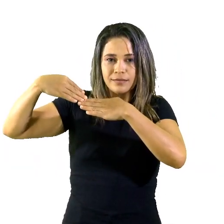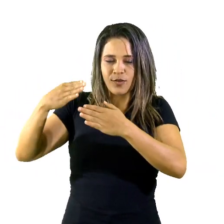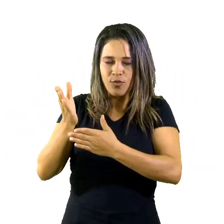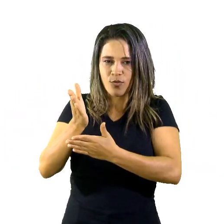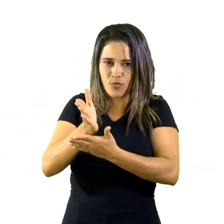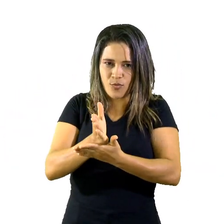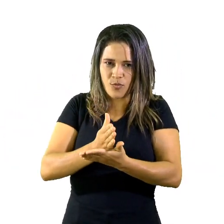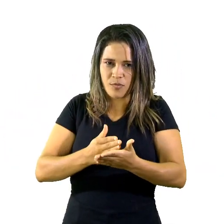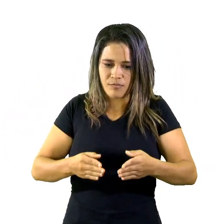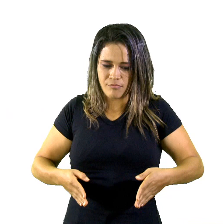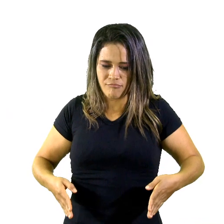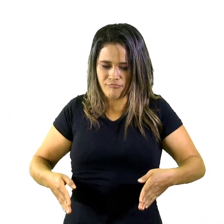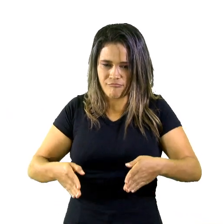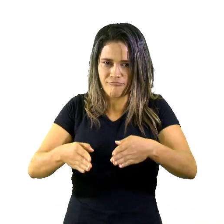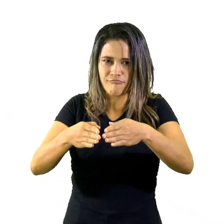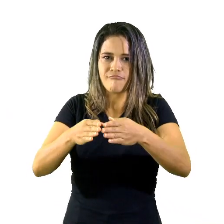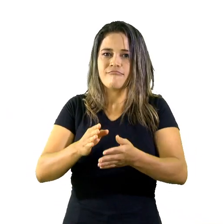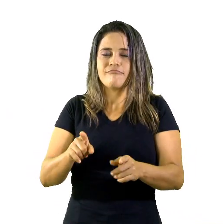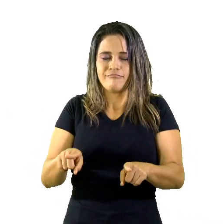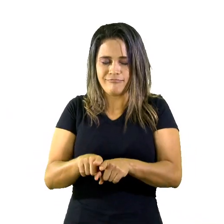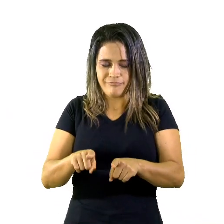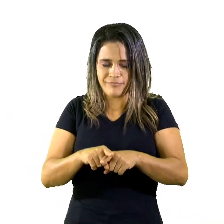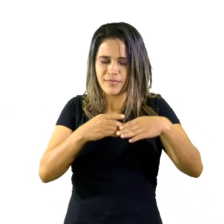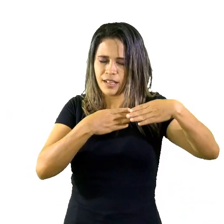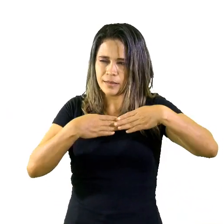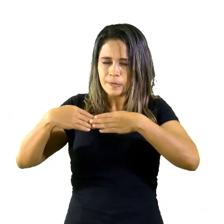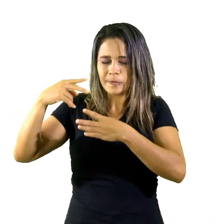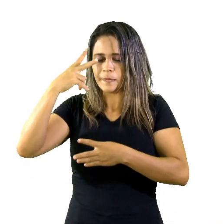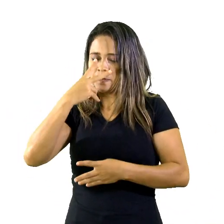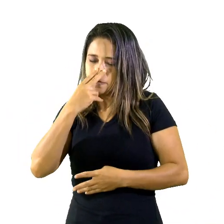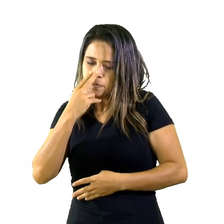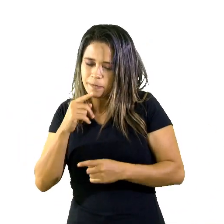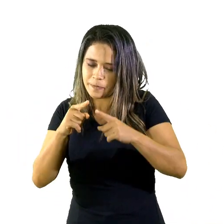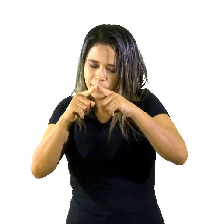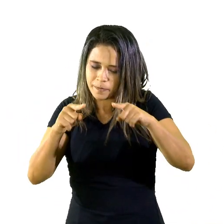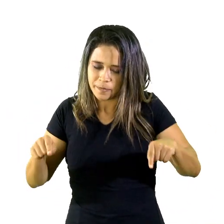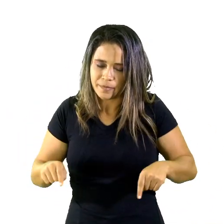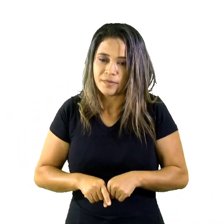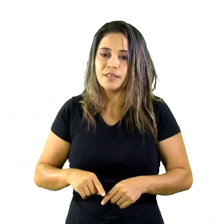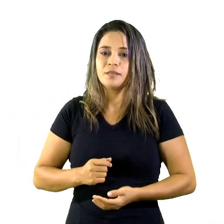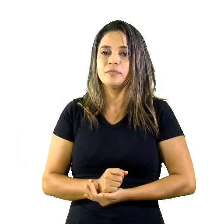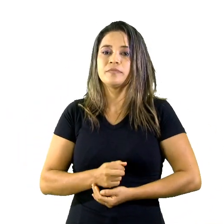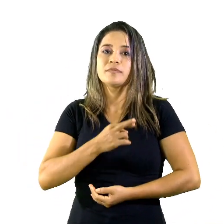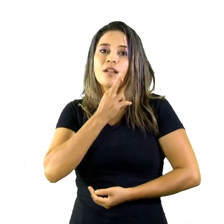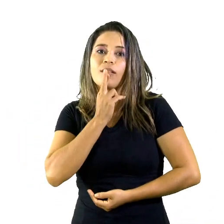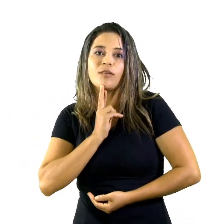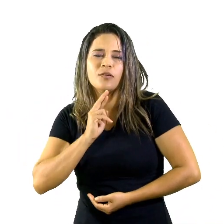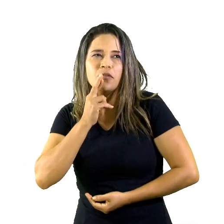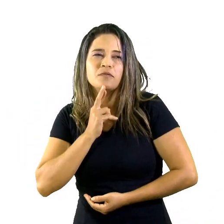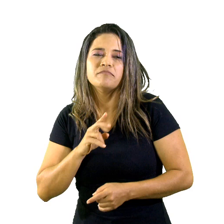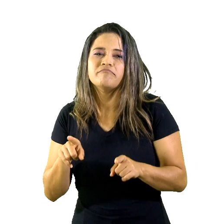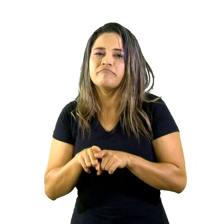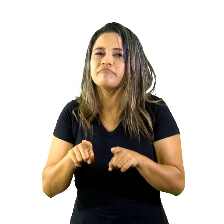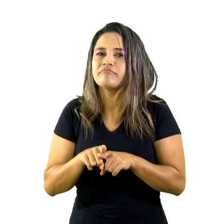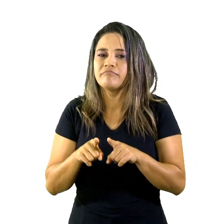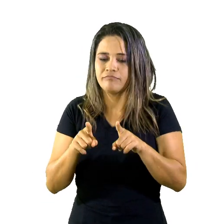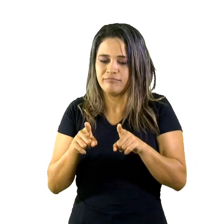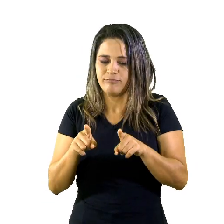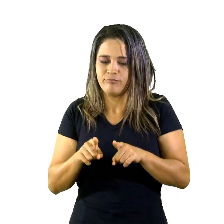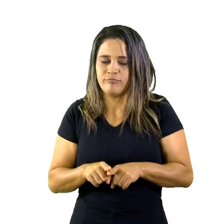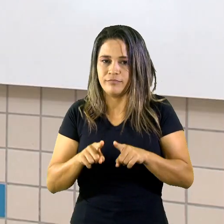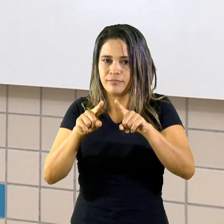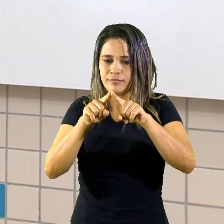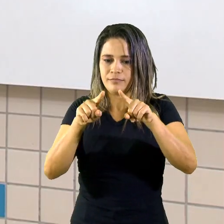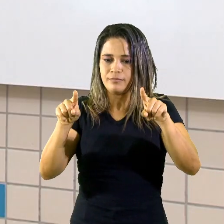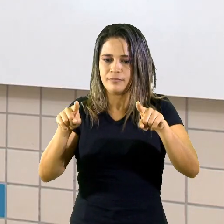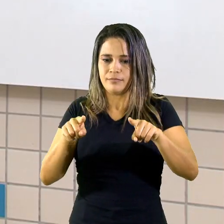forma diagonal lembra um triângulo. Um sorvete, um desenho de um sorvete, por exemplo, a casquinha traz o formato de